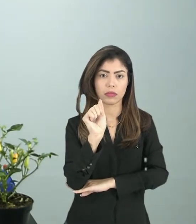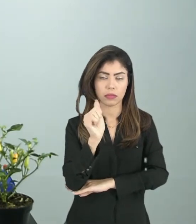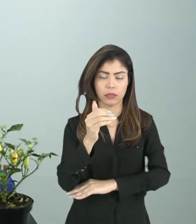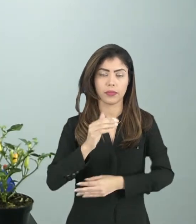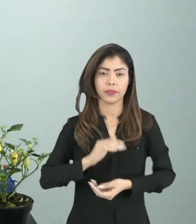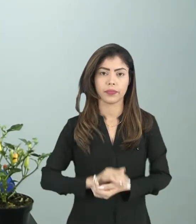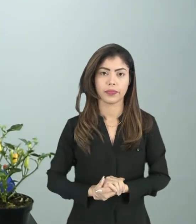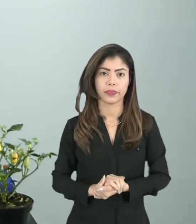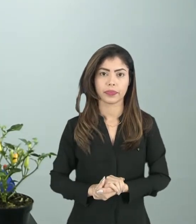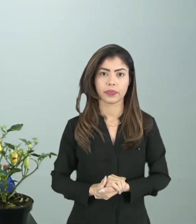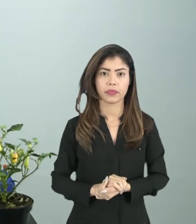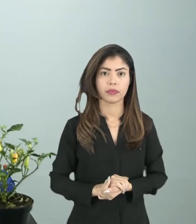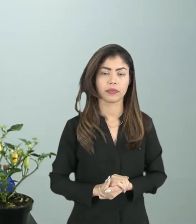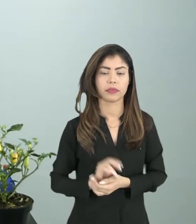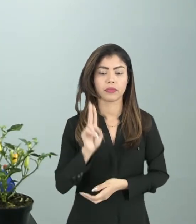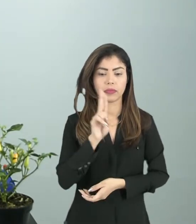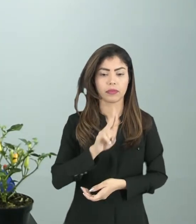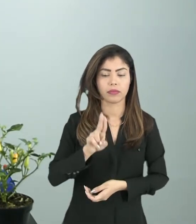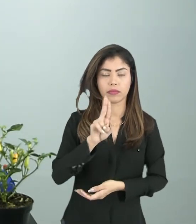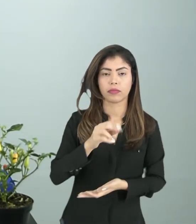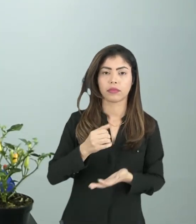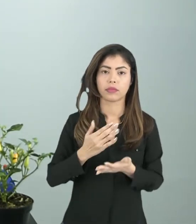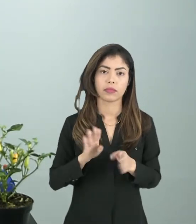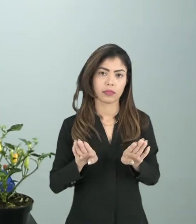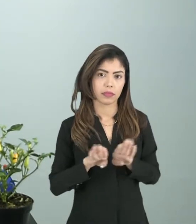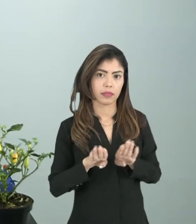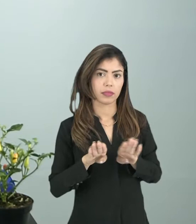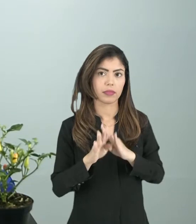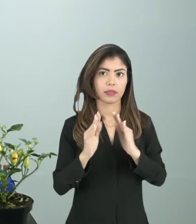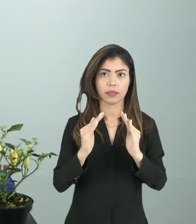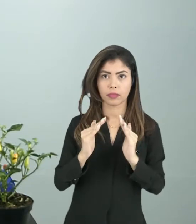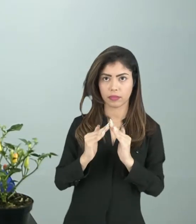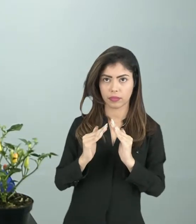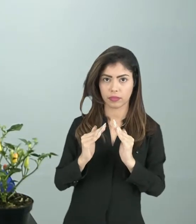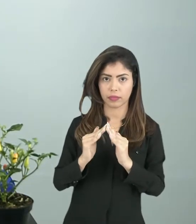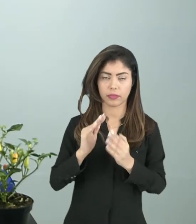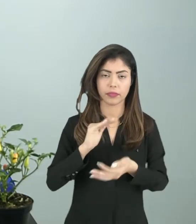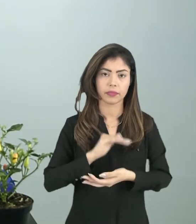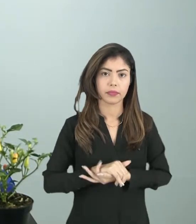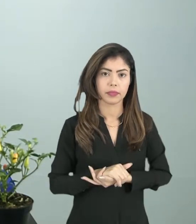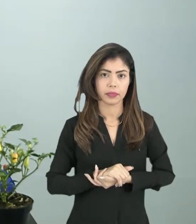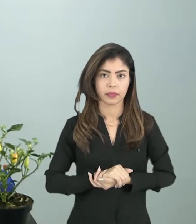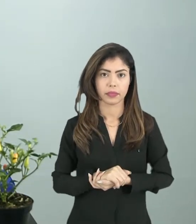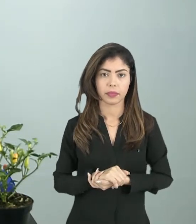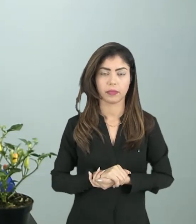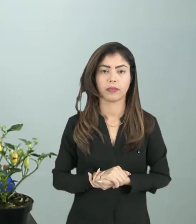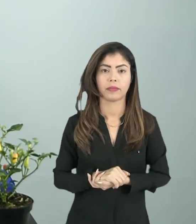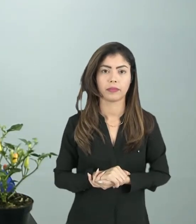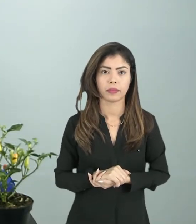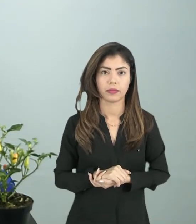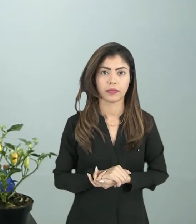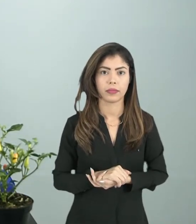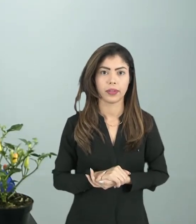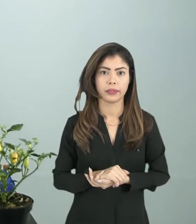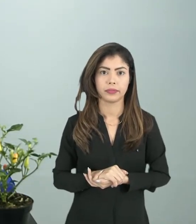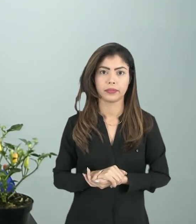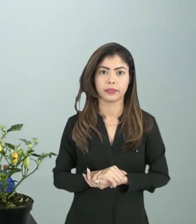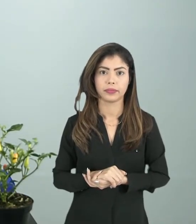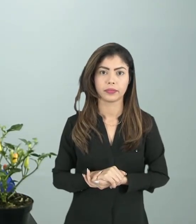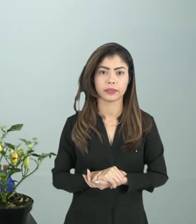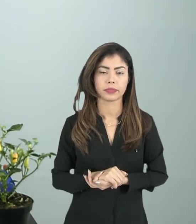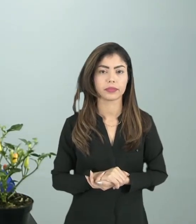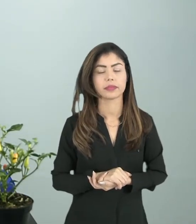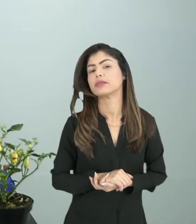Então, mais uma planta bastante cultivada em casa. E eu tenho mais